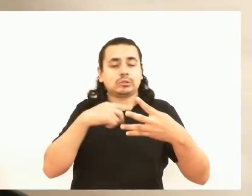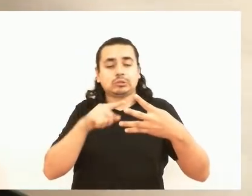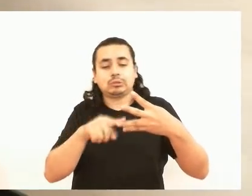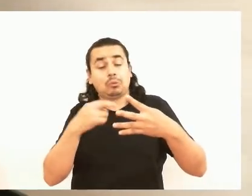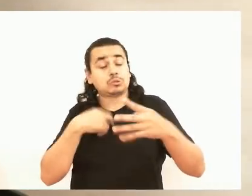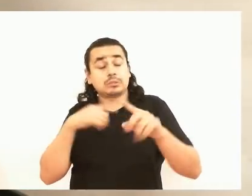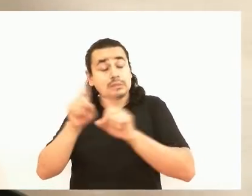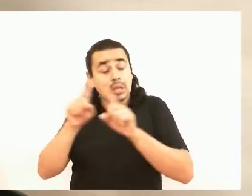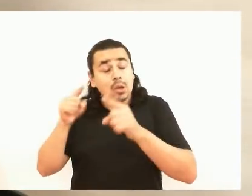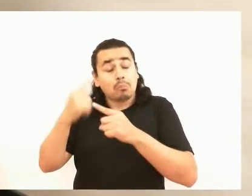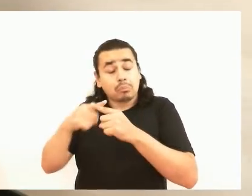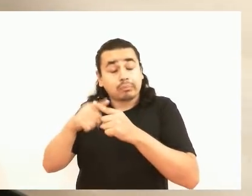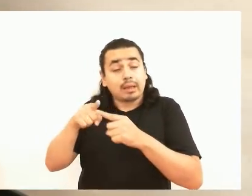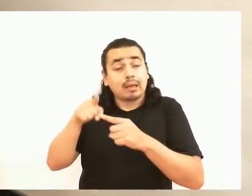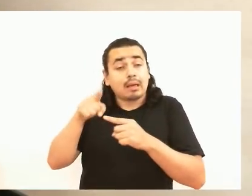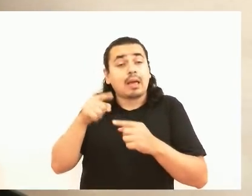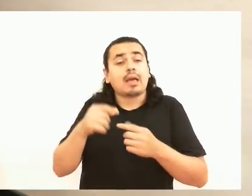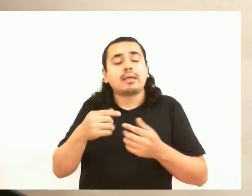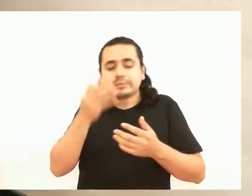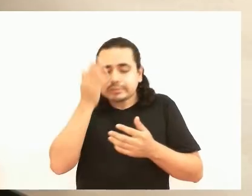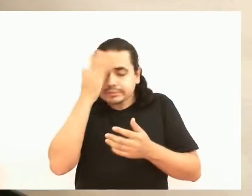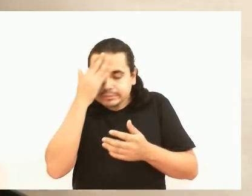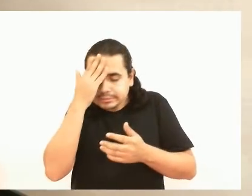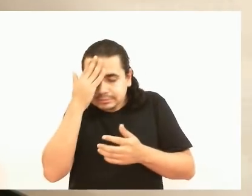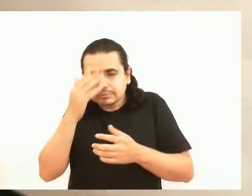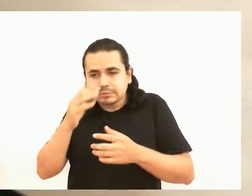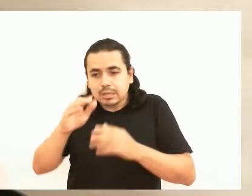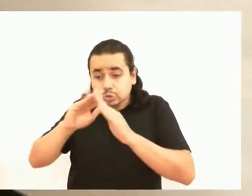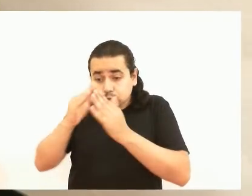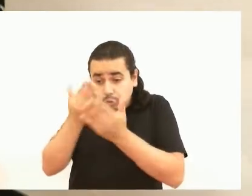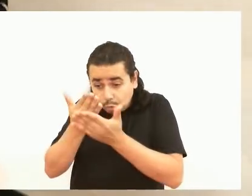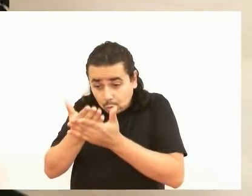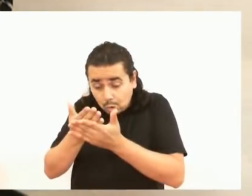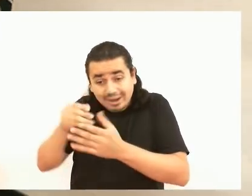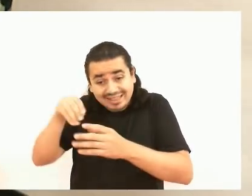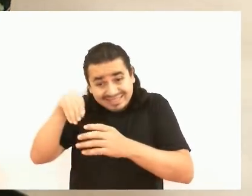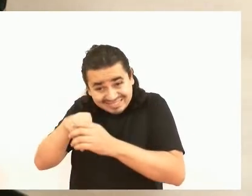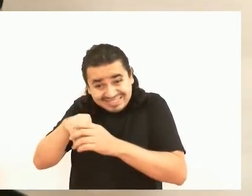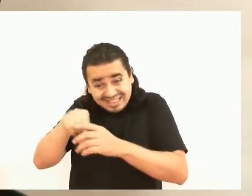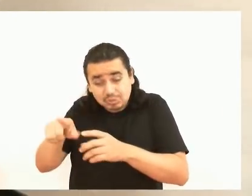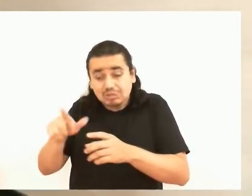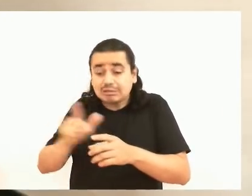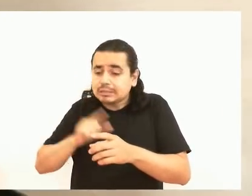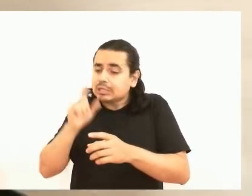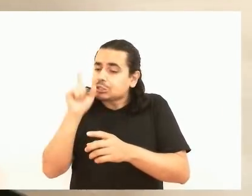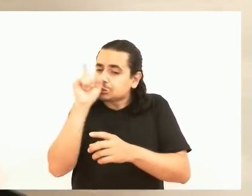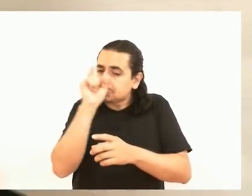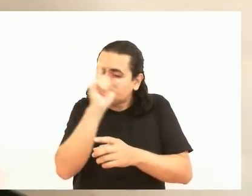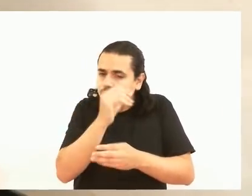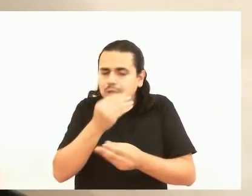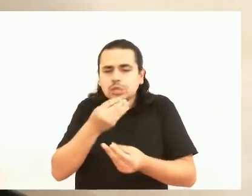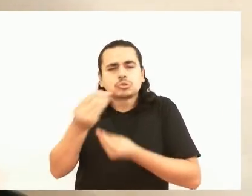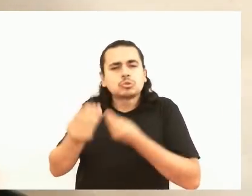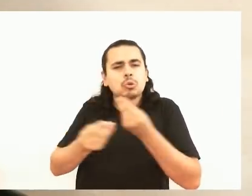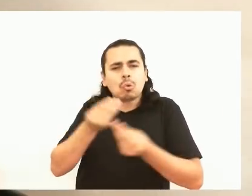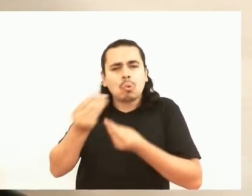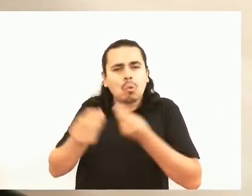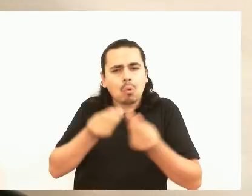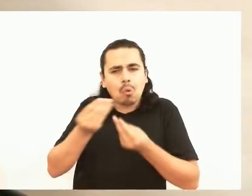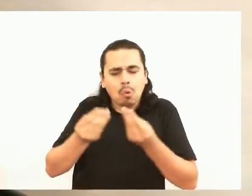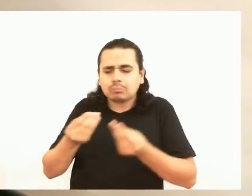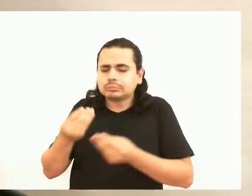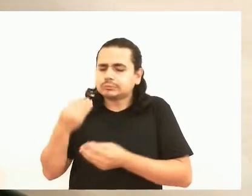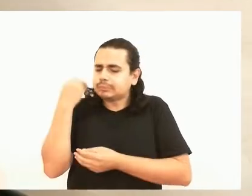realidades tão difíceis então que há como que você a partir da sua